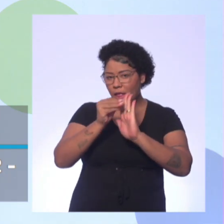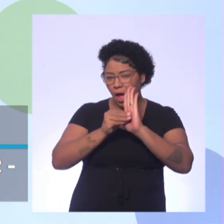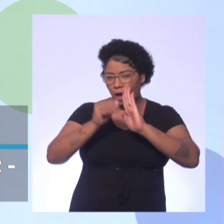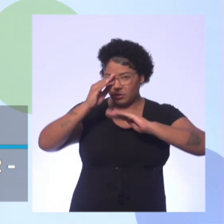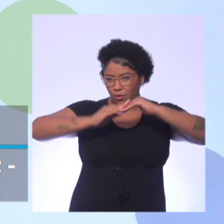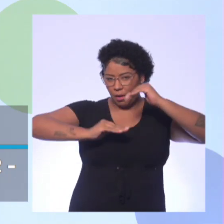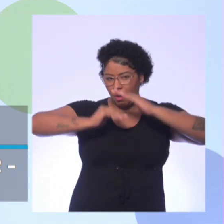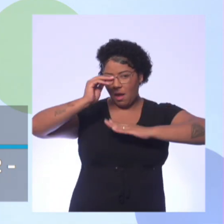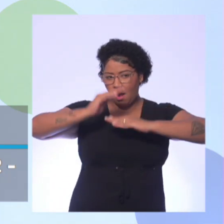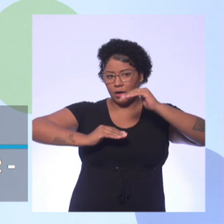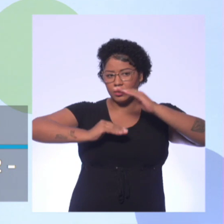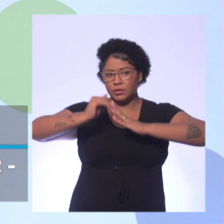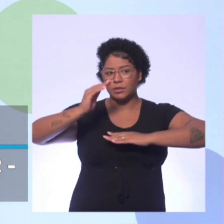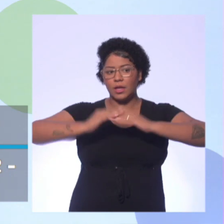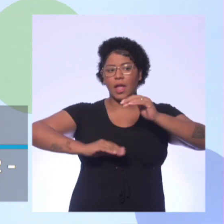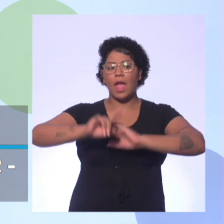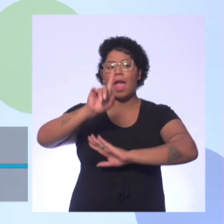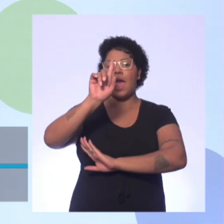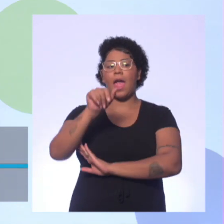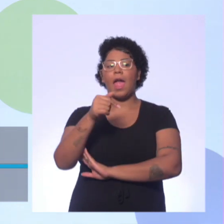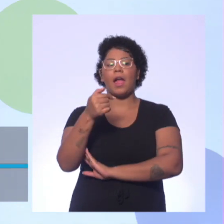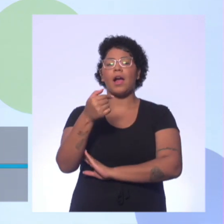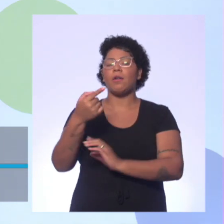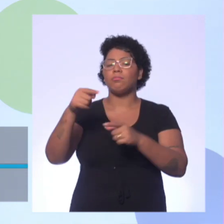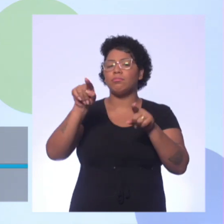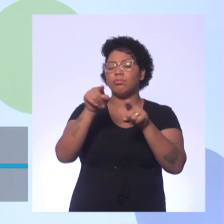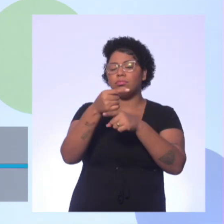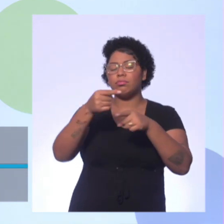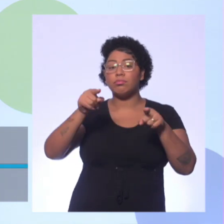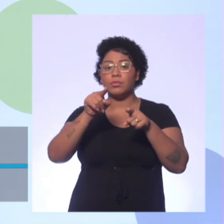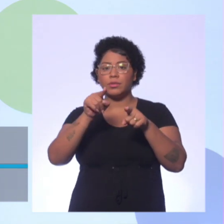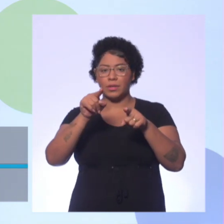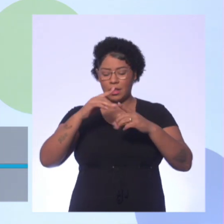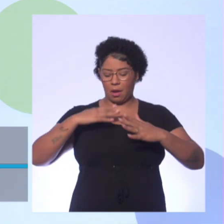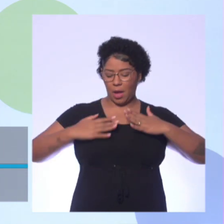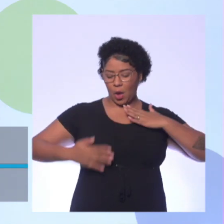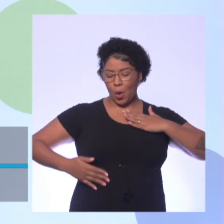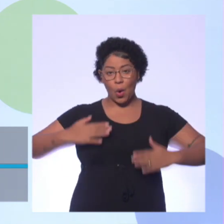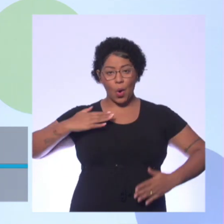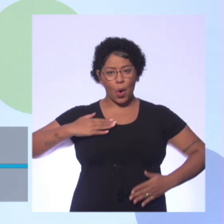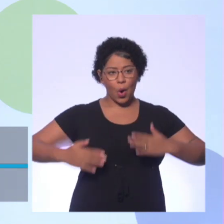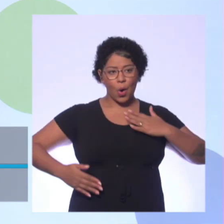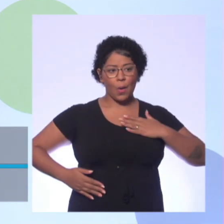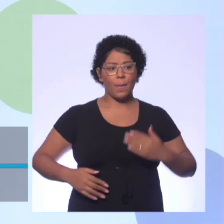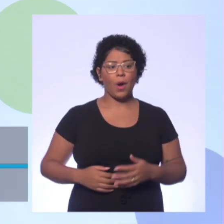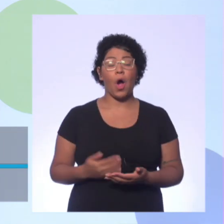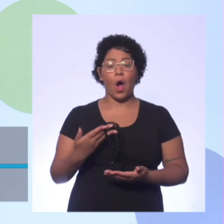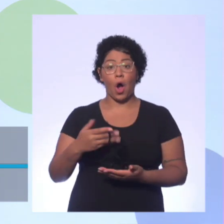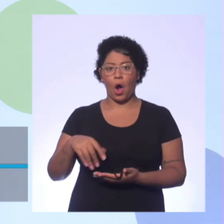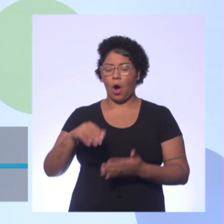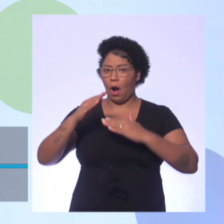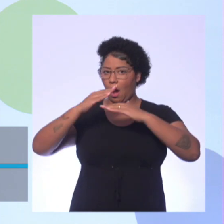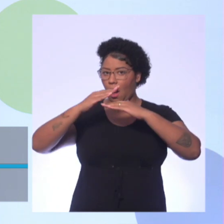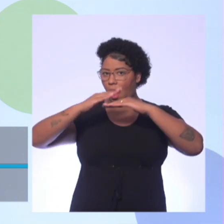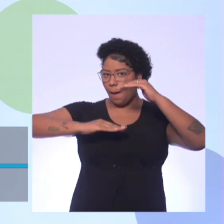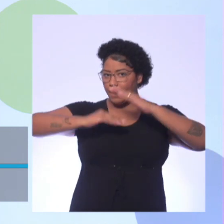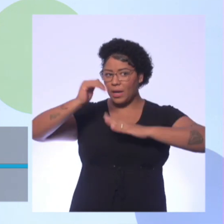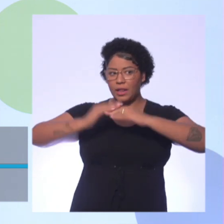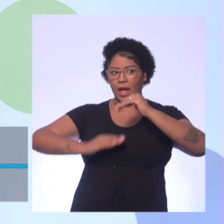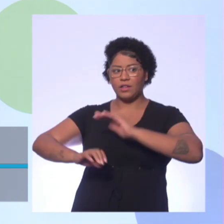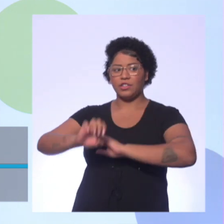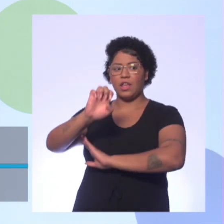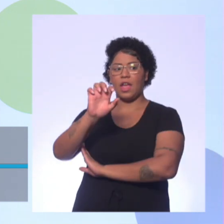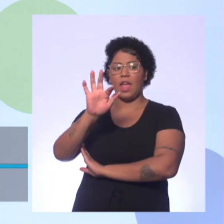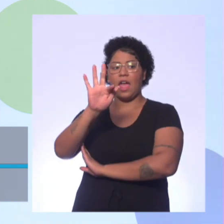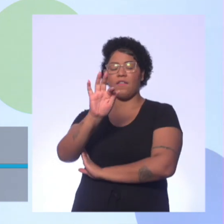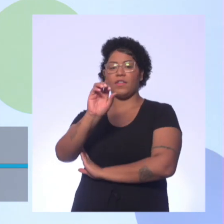habilidade. Anota aí a habilidade, turma. Vamos lá. EF06 a R23. Vai